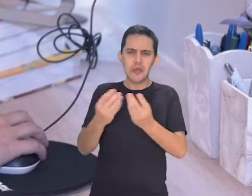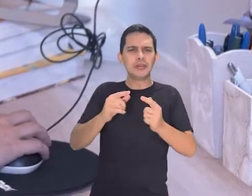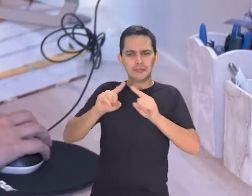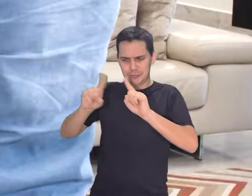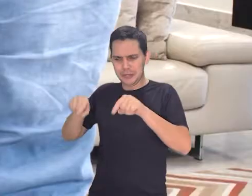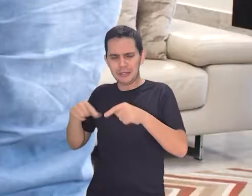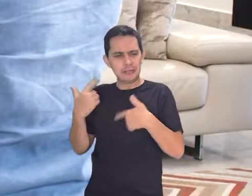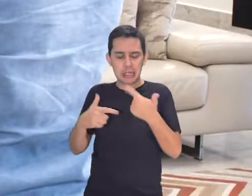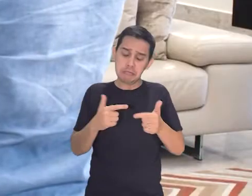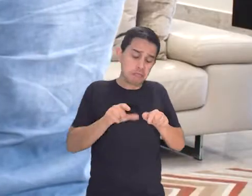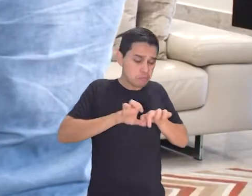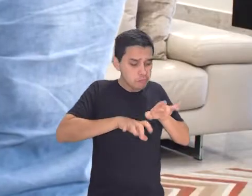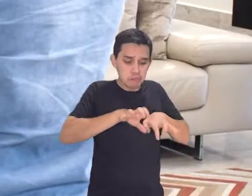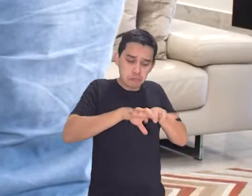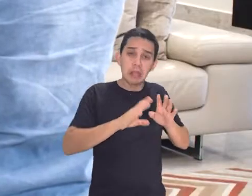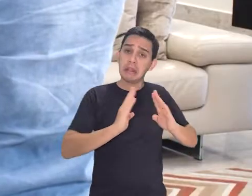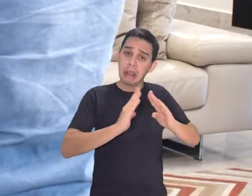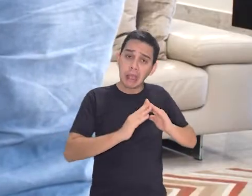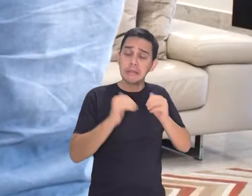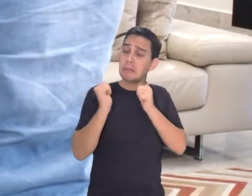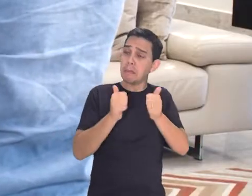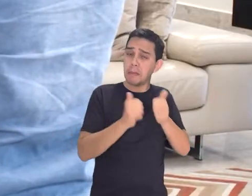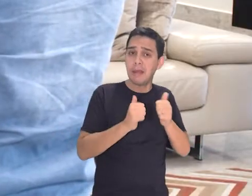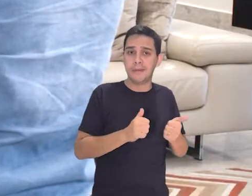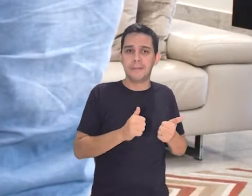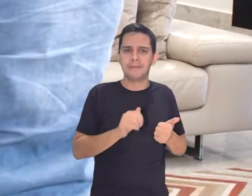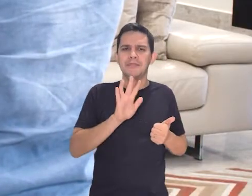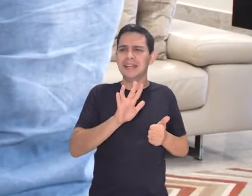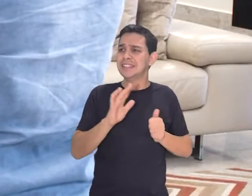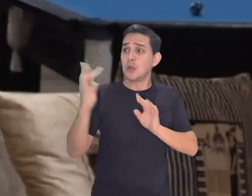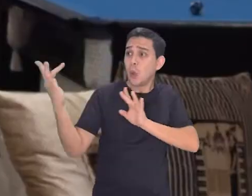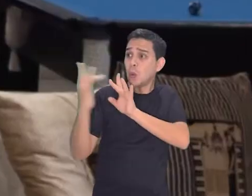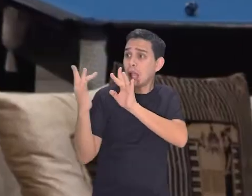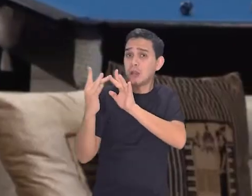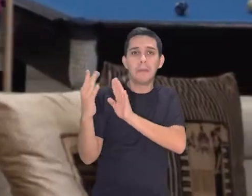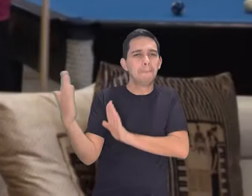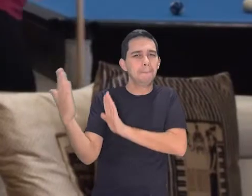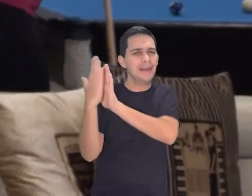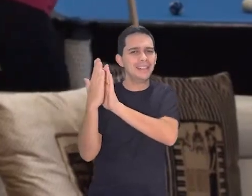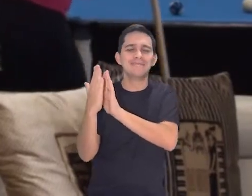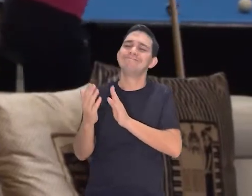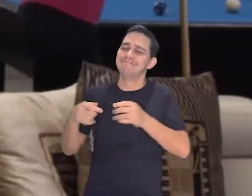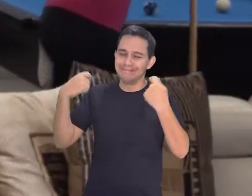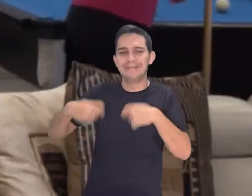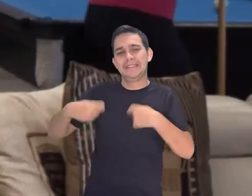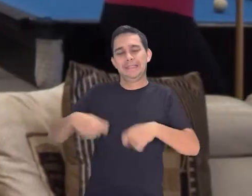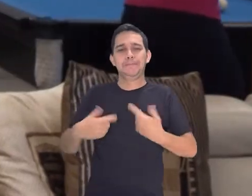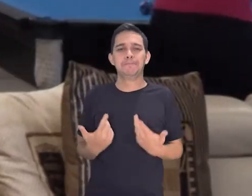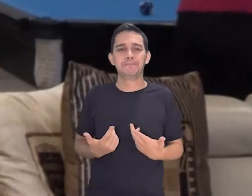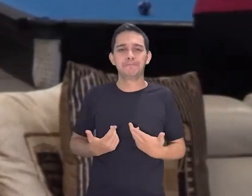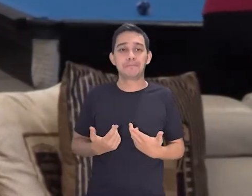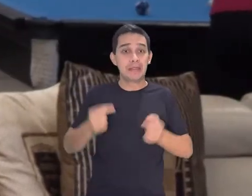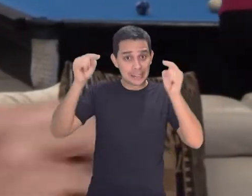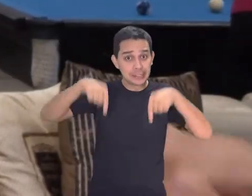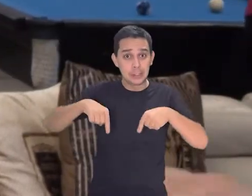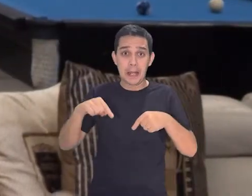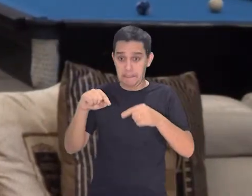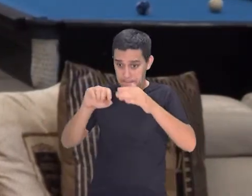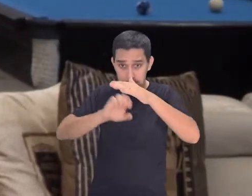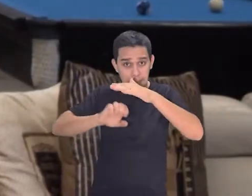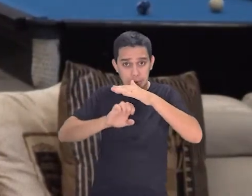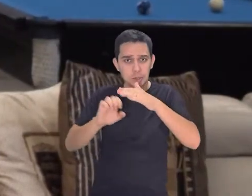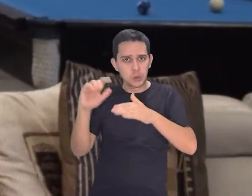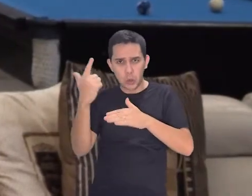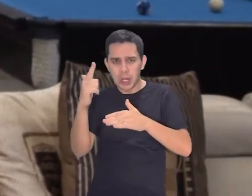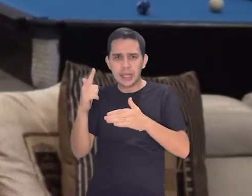lares. Mas as interações presenciais fazem falta. Por isso, essa empresa de Goiânia está buscando adotar o